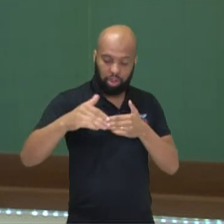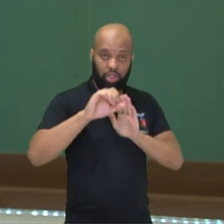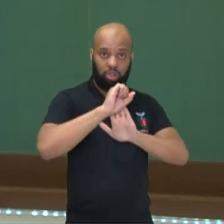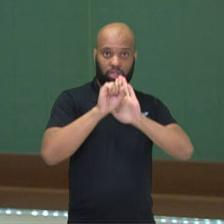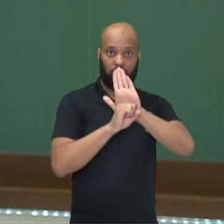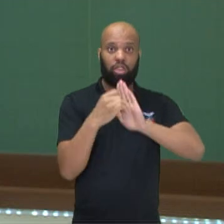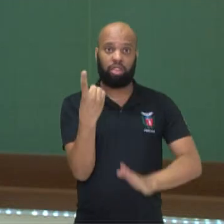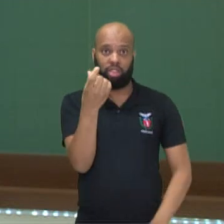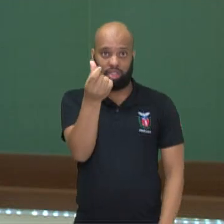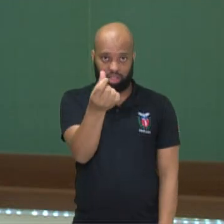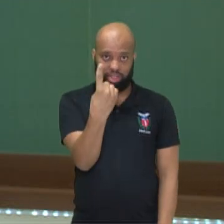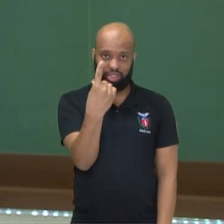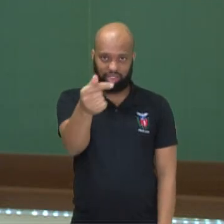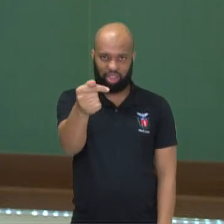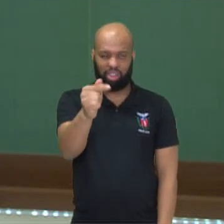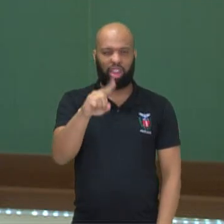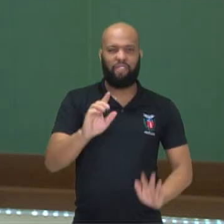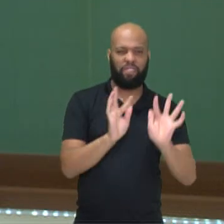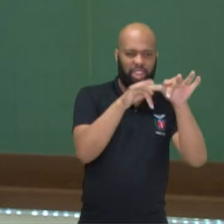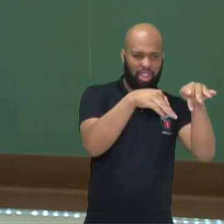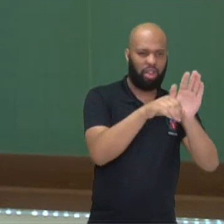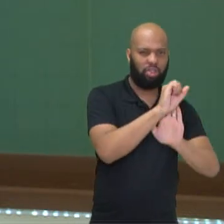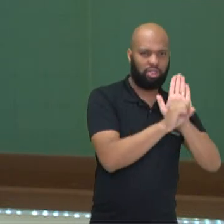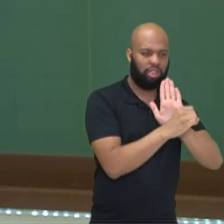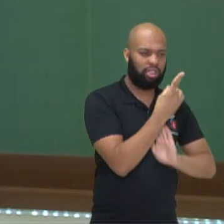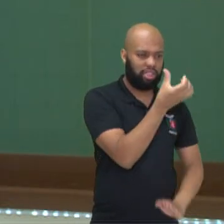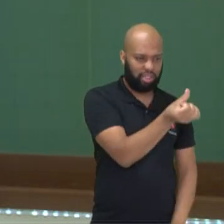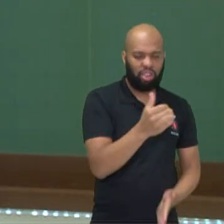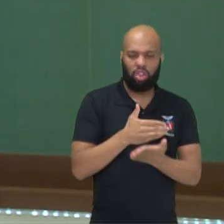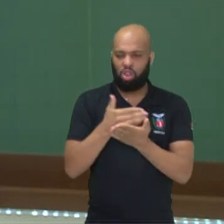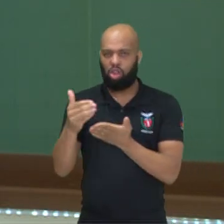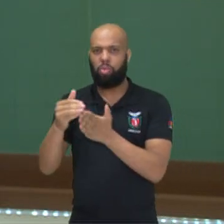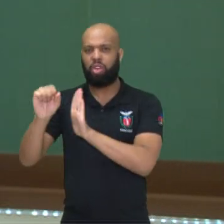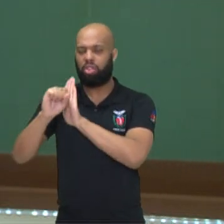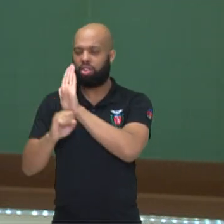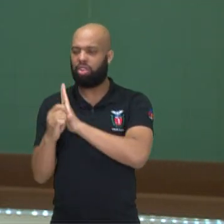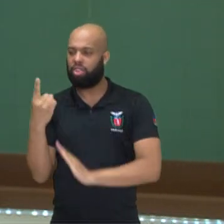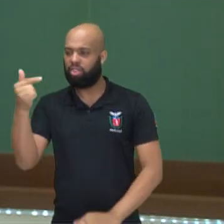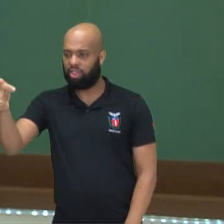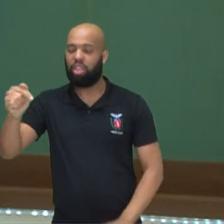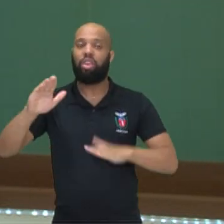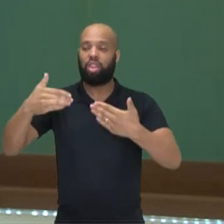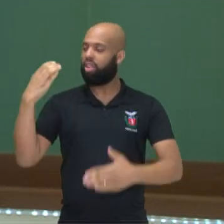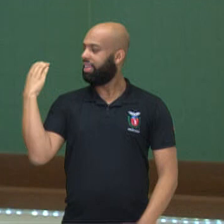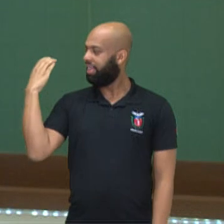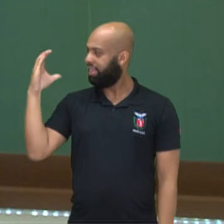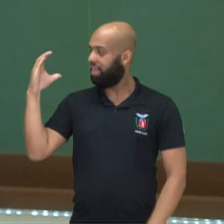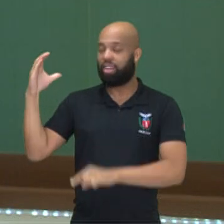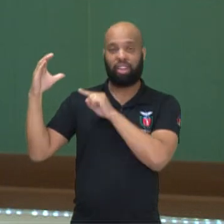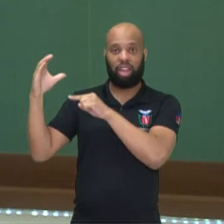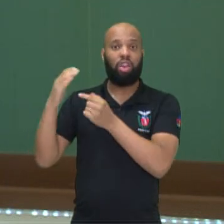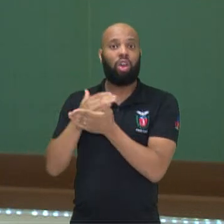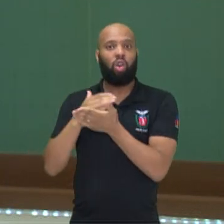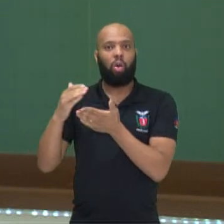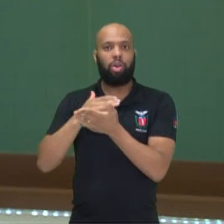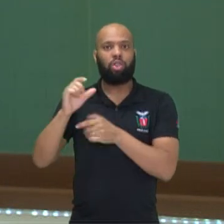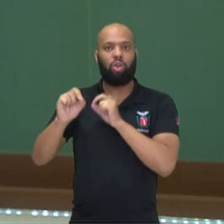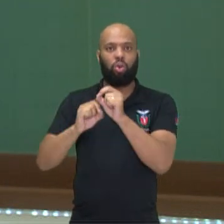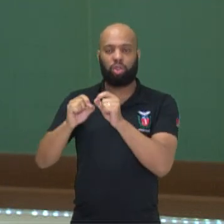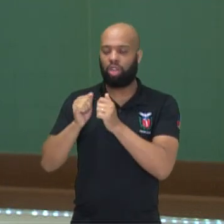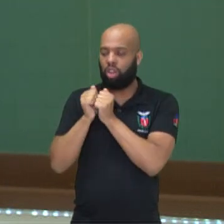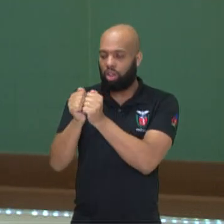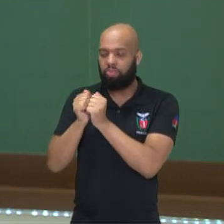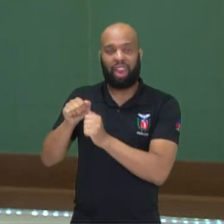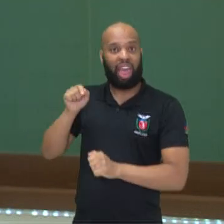século XVII, final do século XVI, início do século XVII, a ciência ela passou a caminhar com as